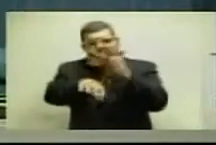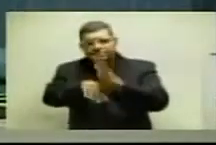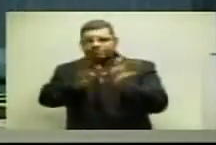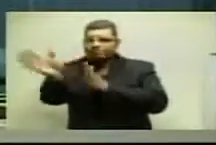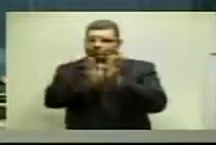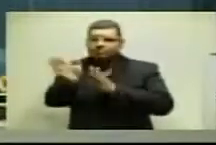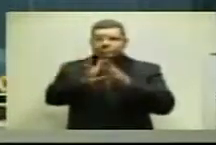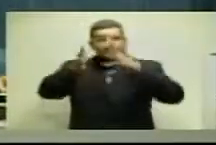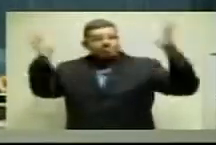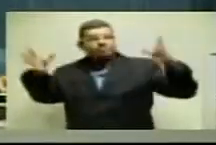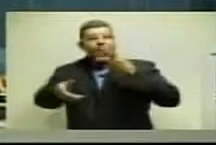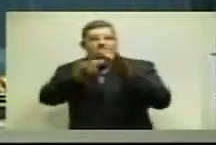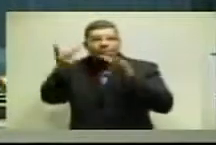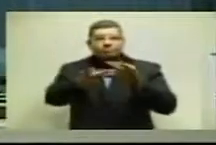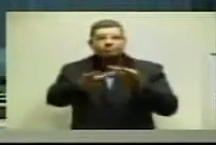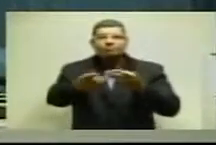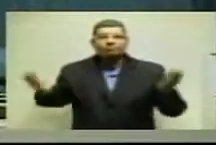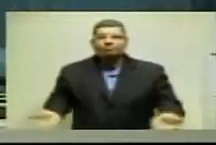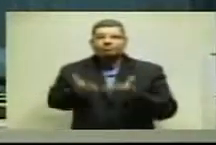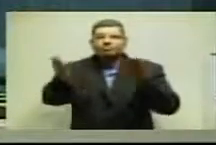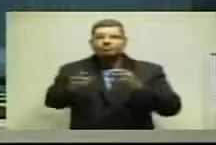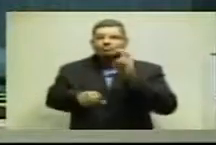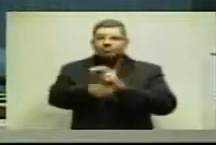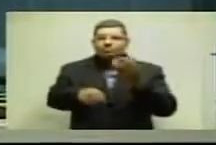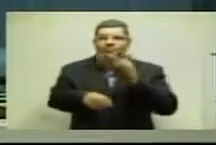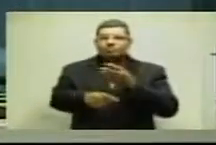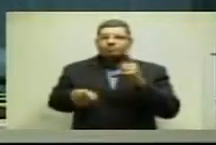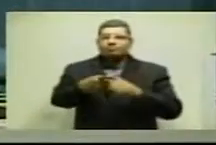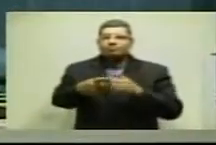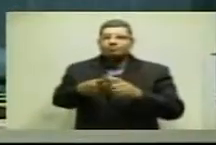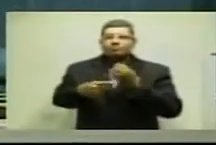flexibilidade maior no que diz respeito aos incentivos fiscais.